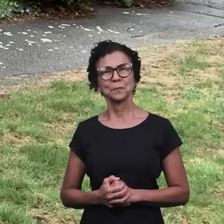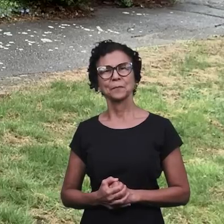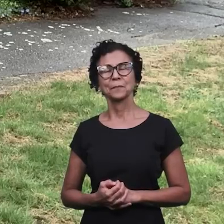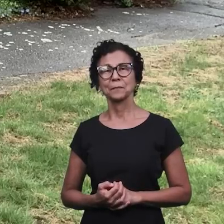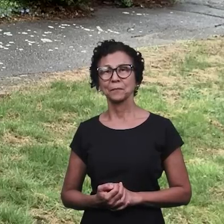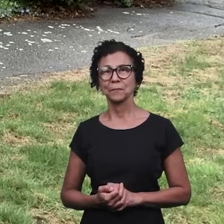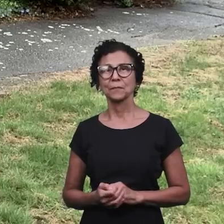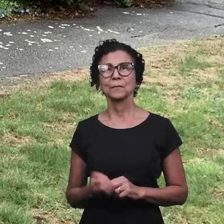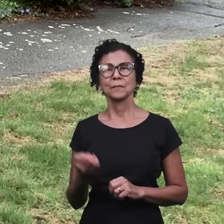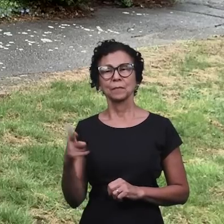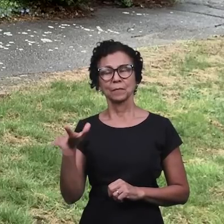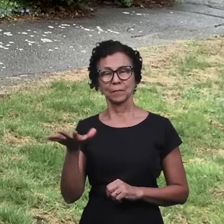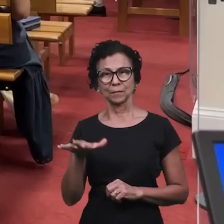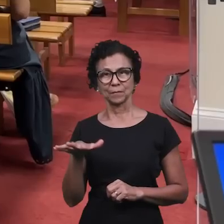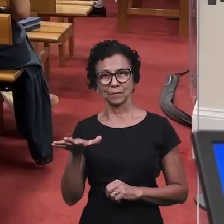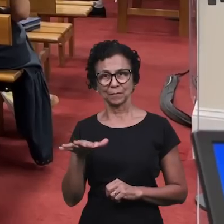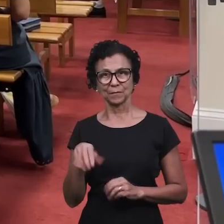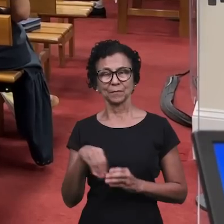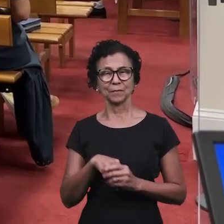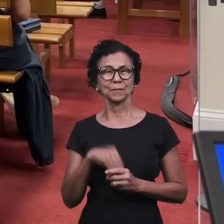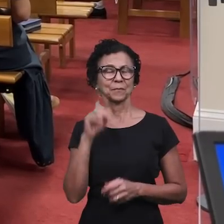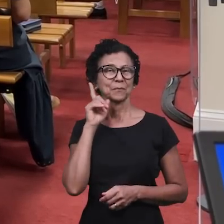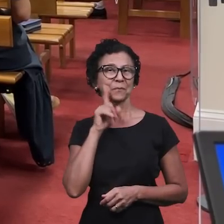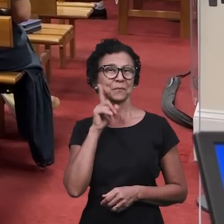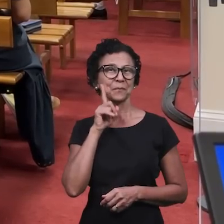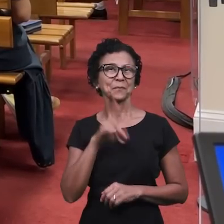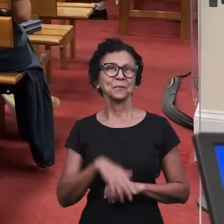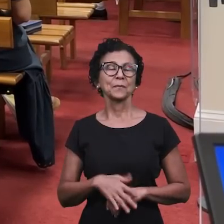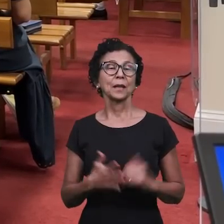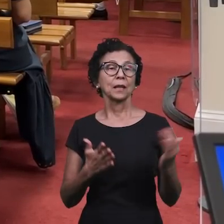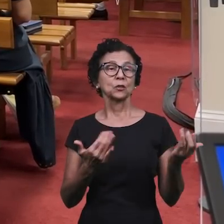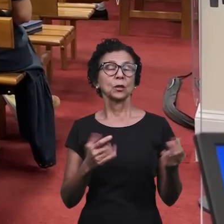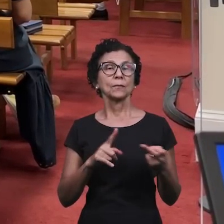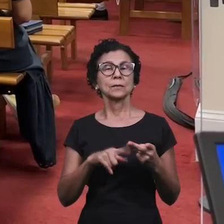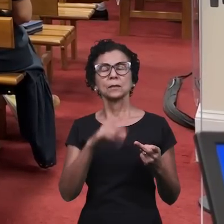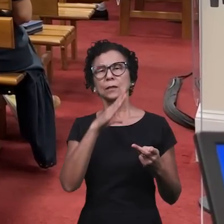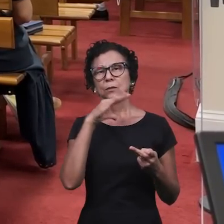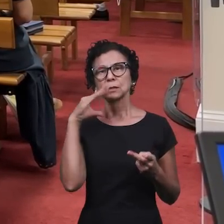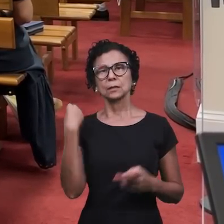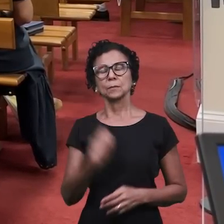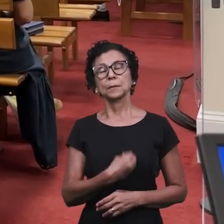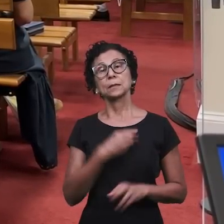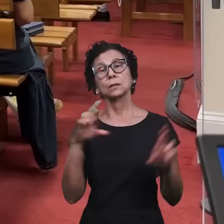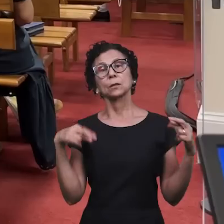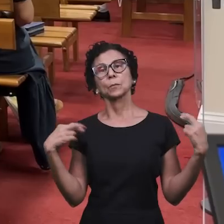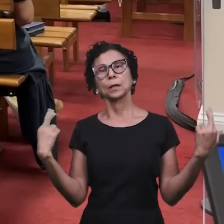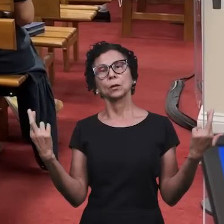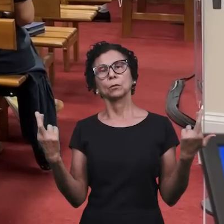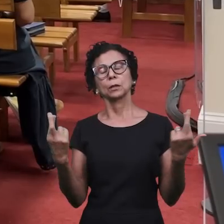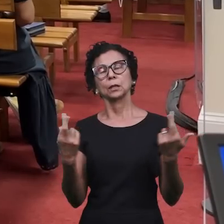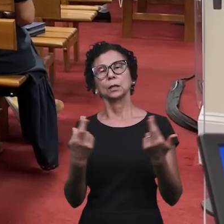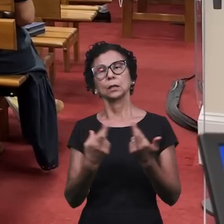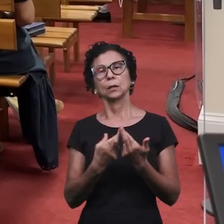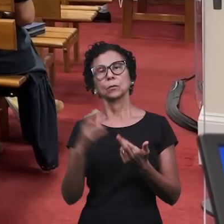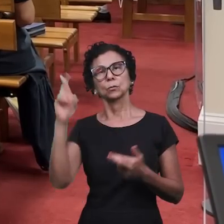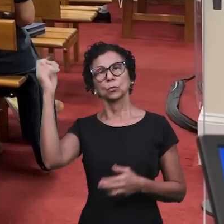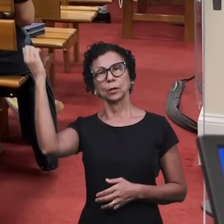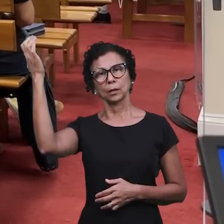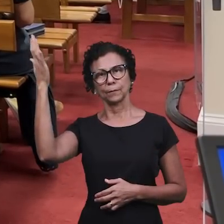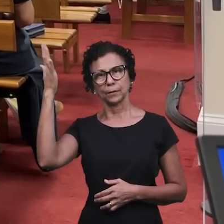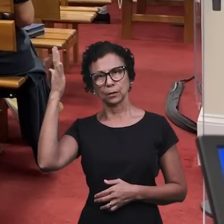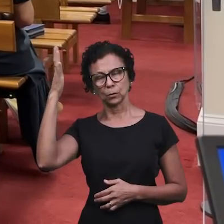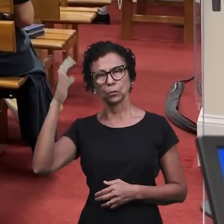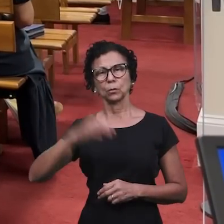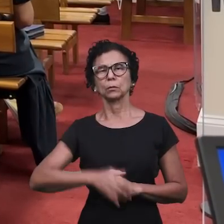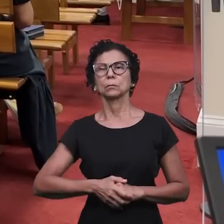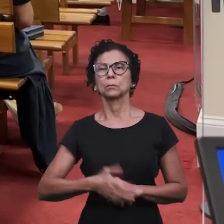Em Massachusetts, na ICM Framingham, jovens e adolescentes participaram de uma reunião marcada pela direção do Senhor,